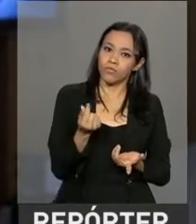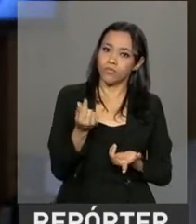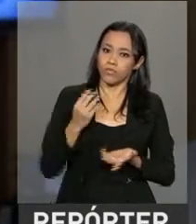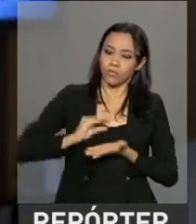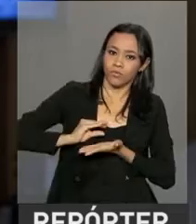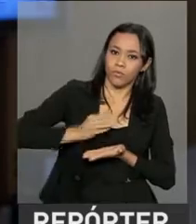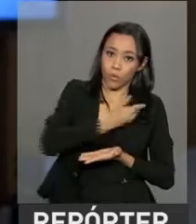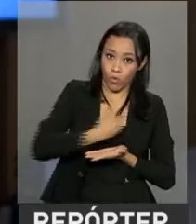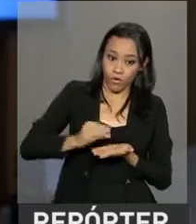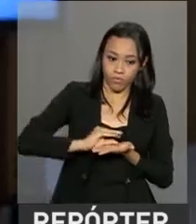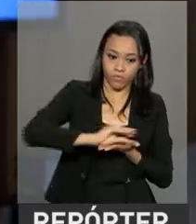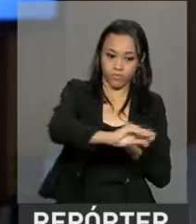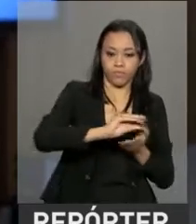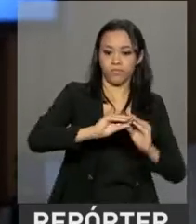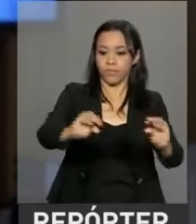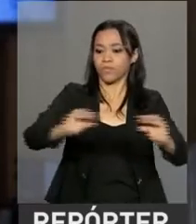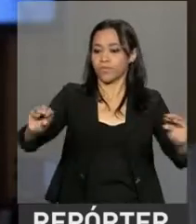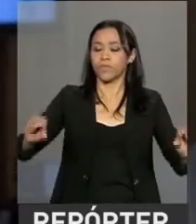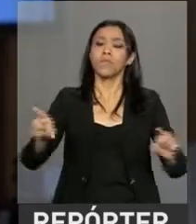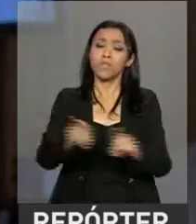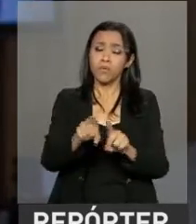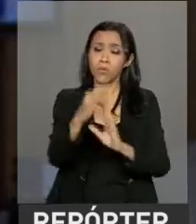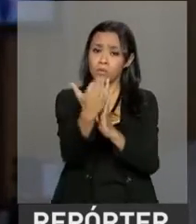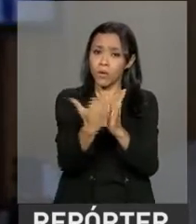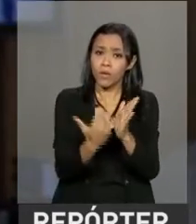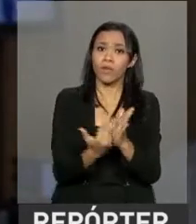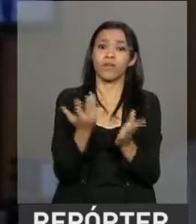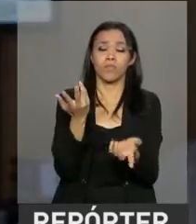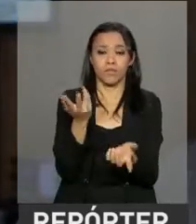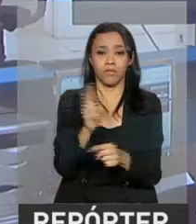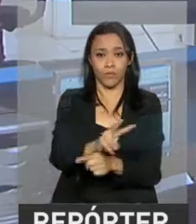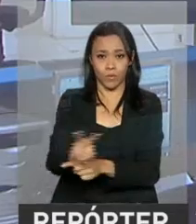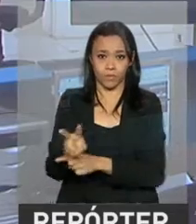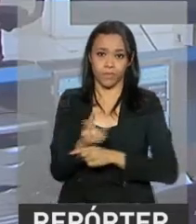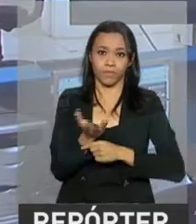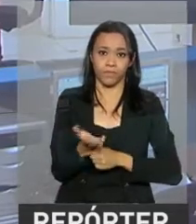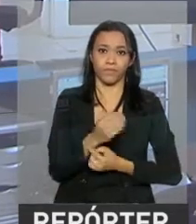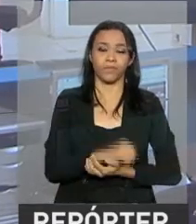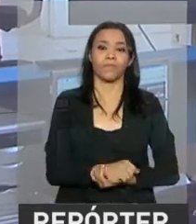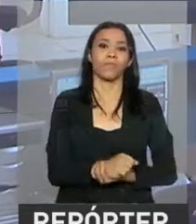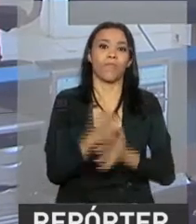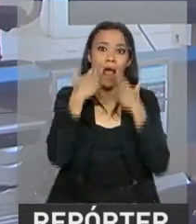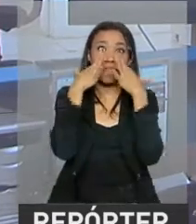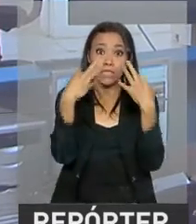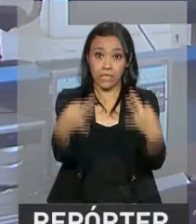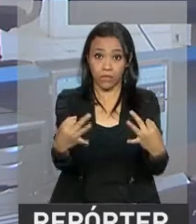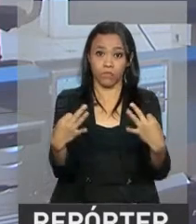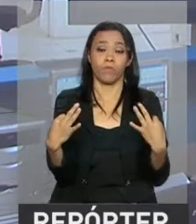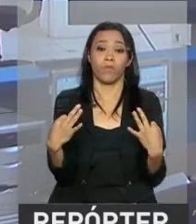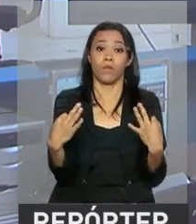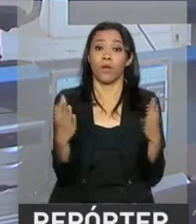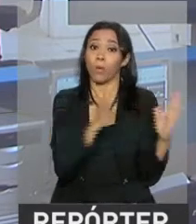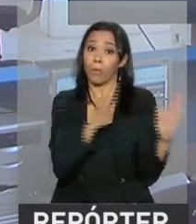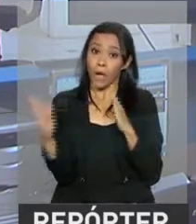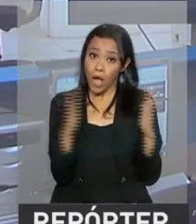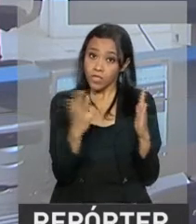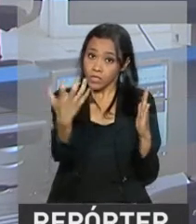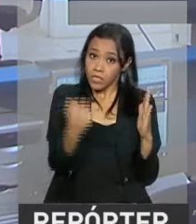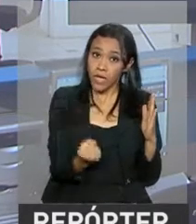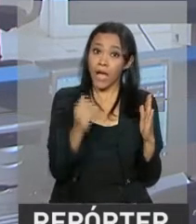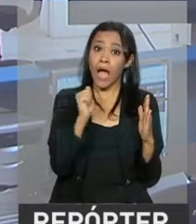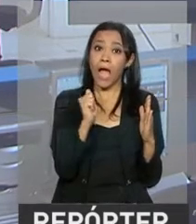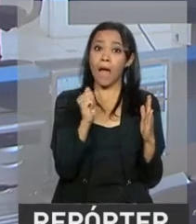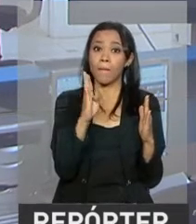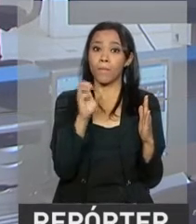públicos e ter também os programas de cuidados com o início da vida. E atenção, o prazo para sacar o abono salarial